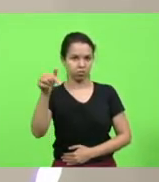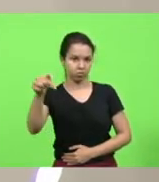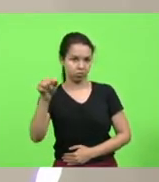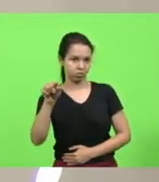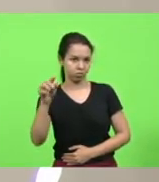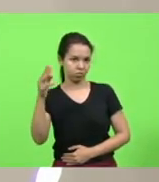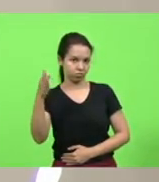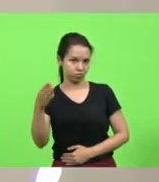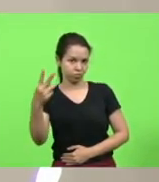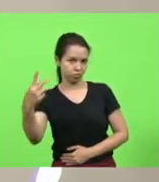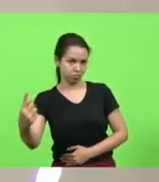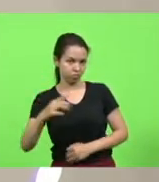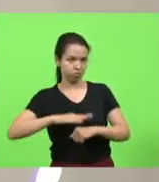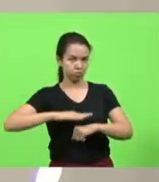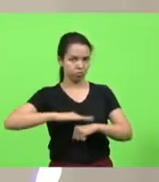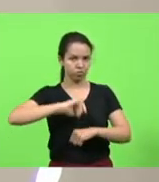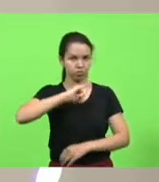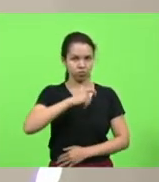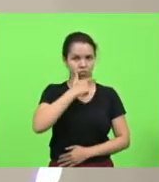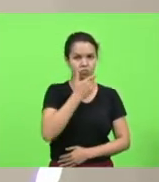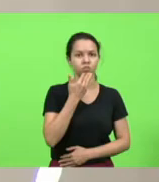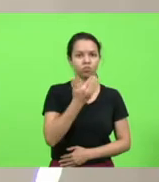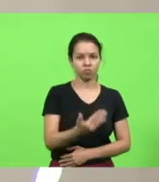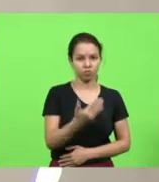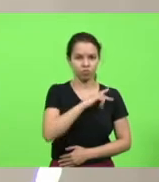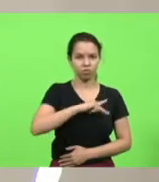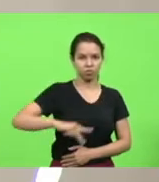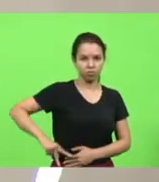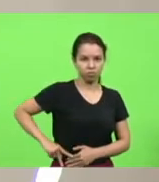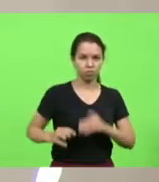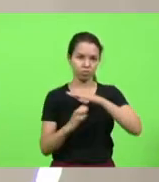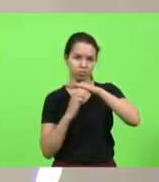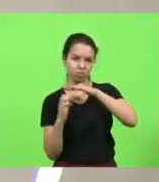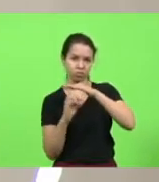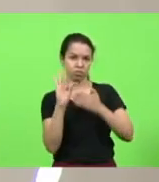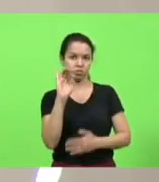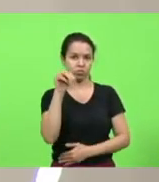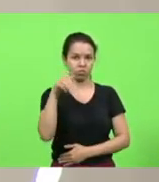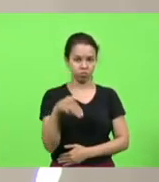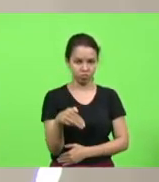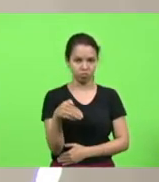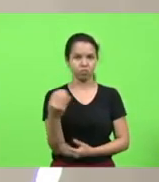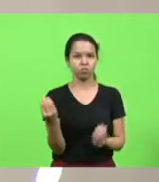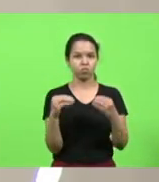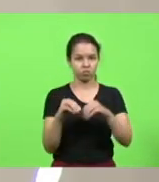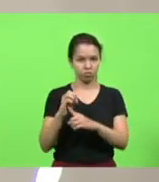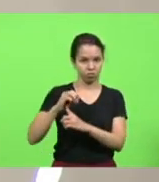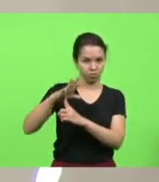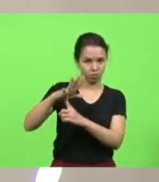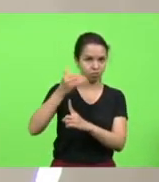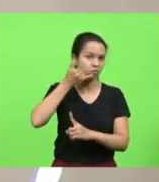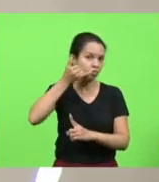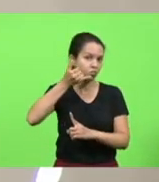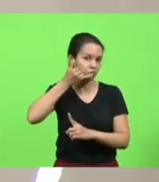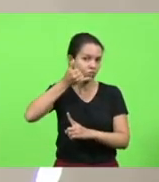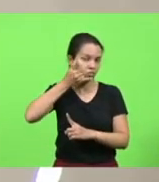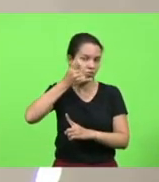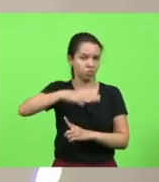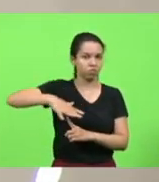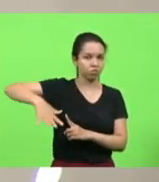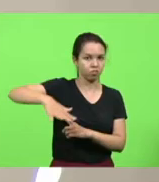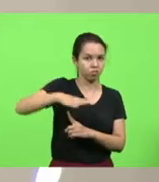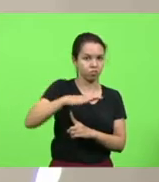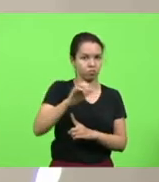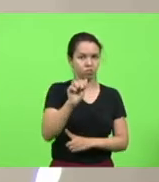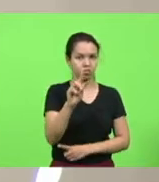634.7/2021, autoria deputado Jerry Comper, solicitando ao presidente da empresa TIM a instalação de uma antena transmissora de telefonia móvel nas localidades de Alto Gasparinho